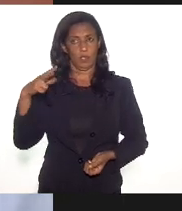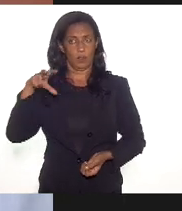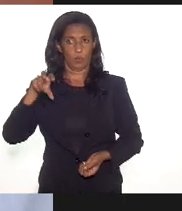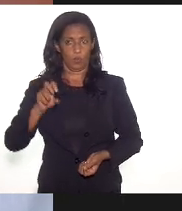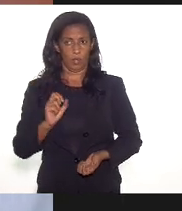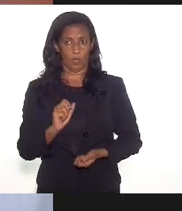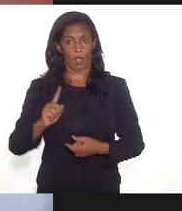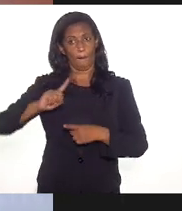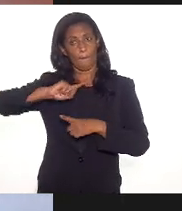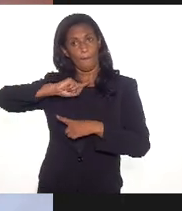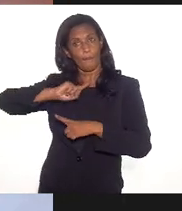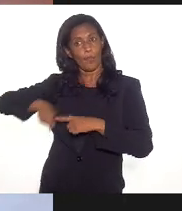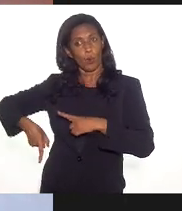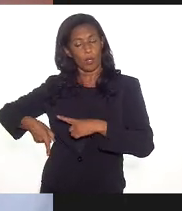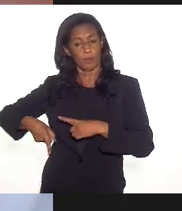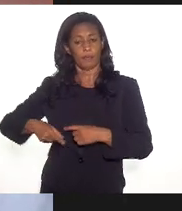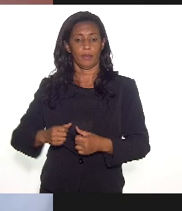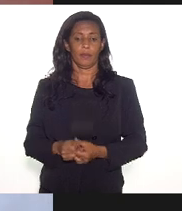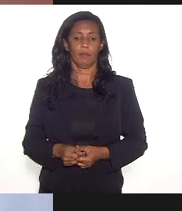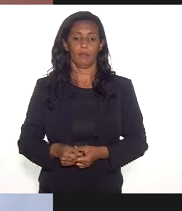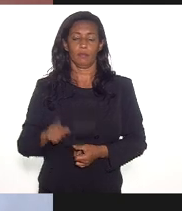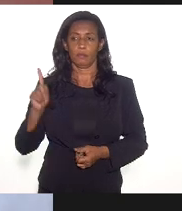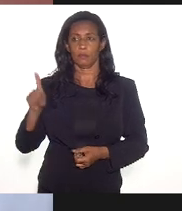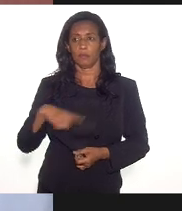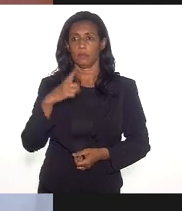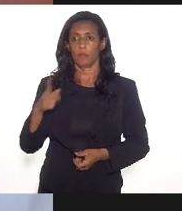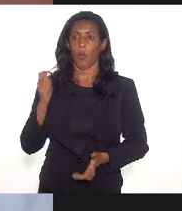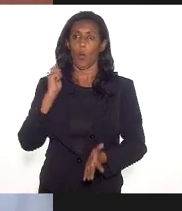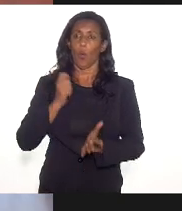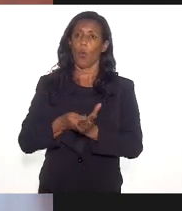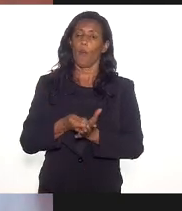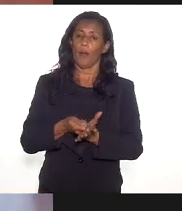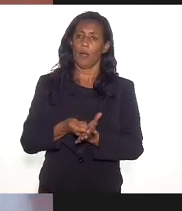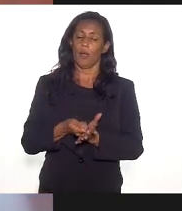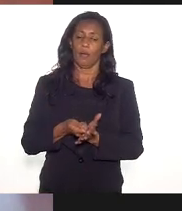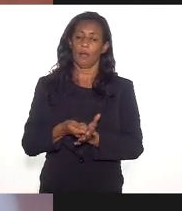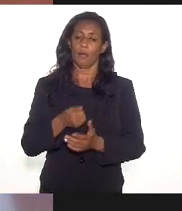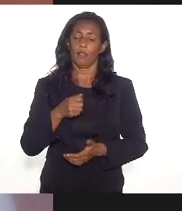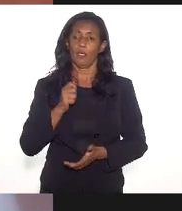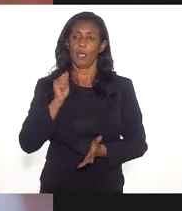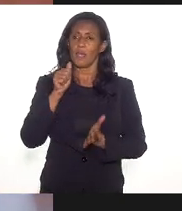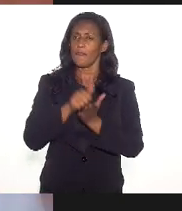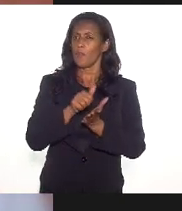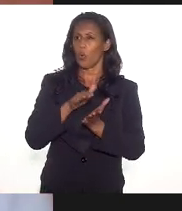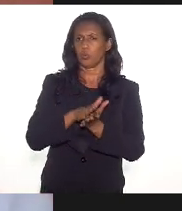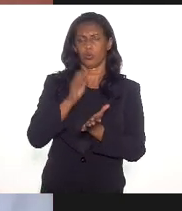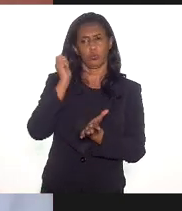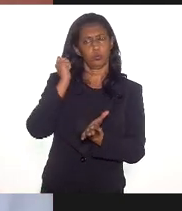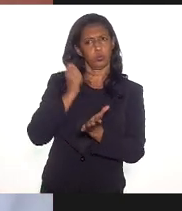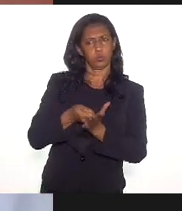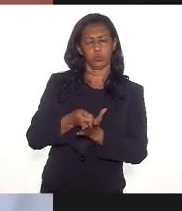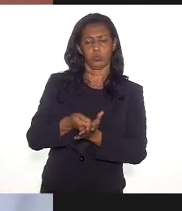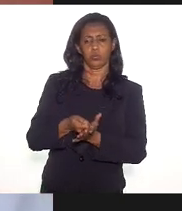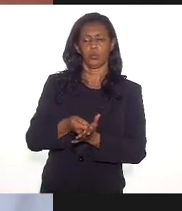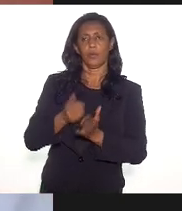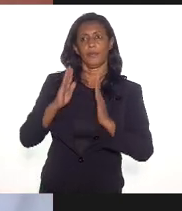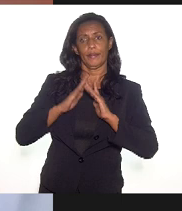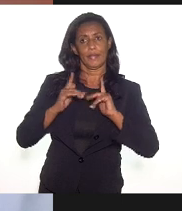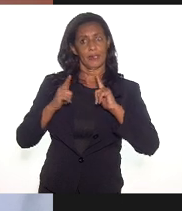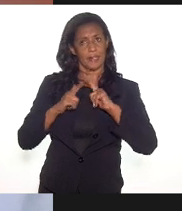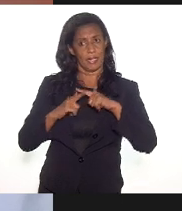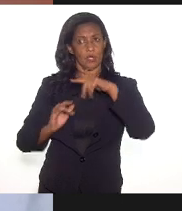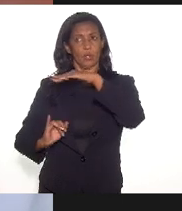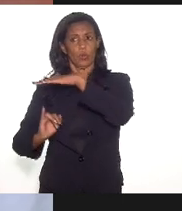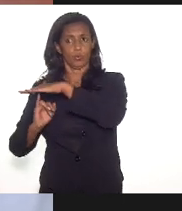a proibição, a vedação de cobrança de impostos das igrejas,